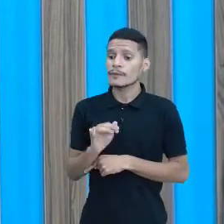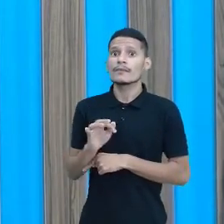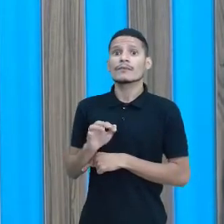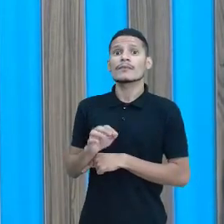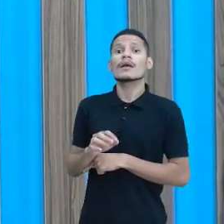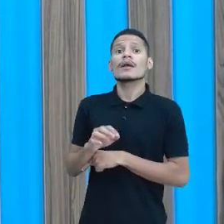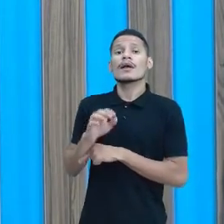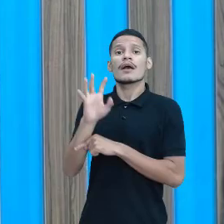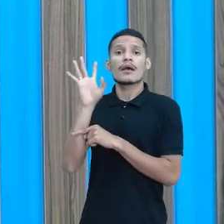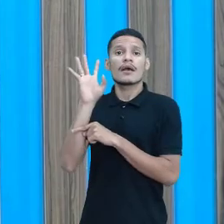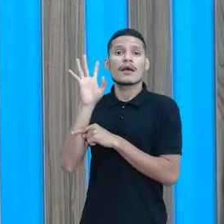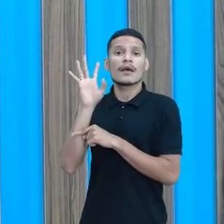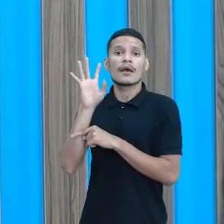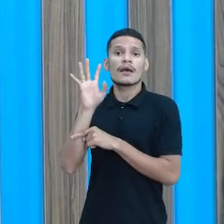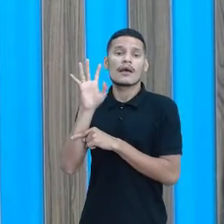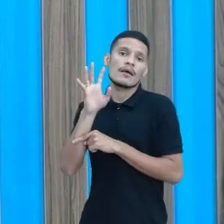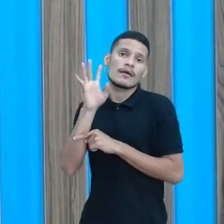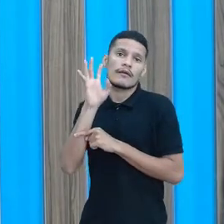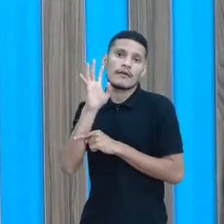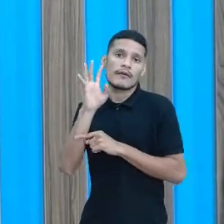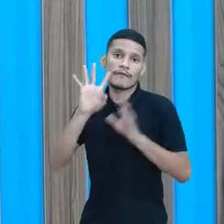o MSN, né,